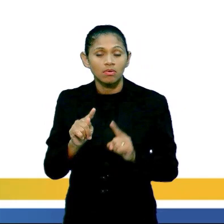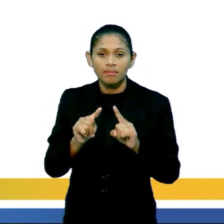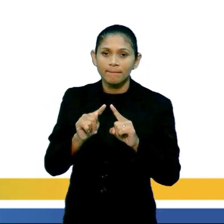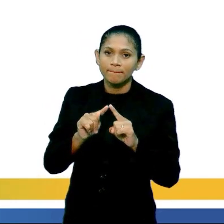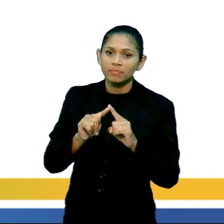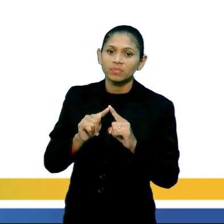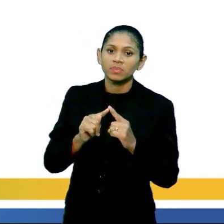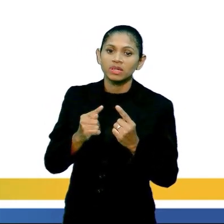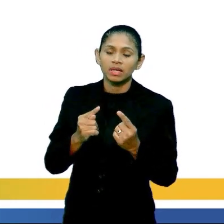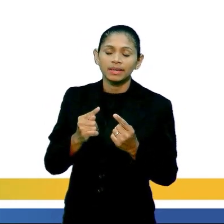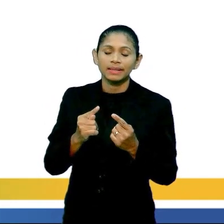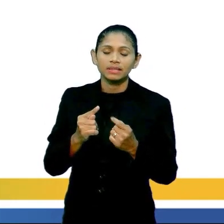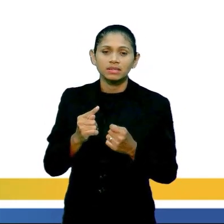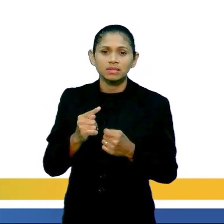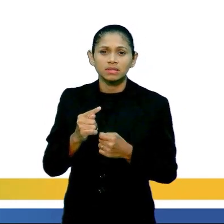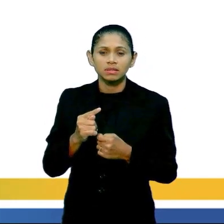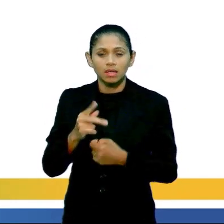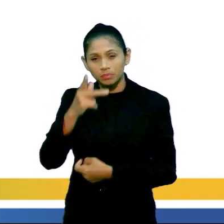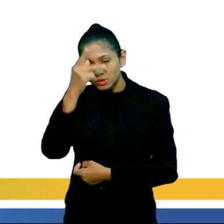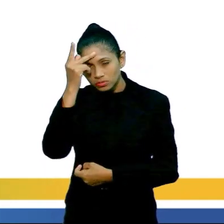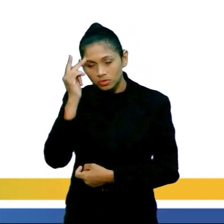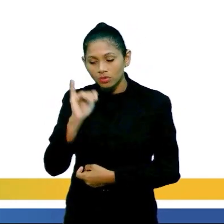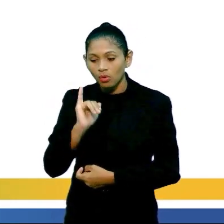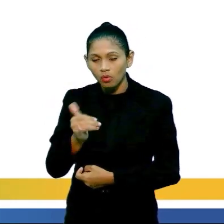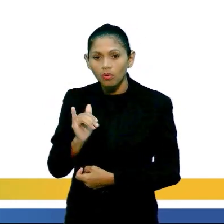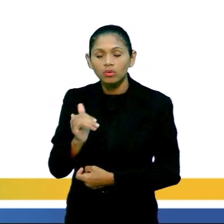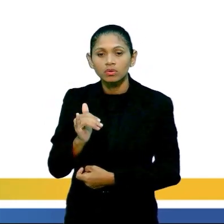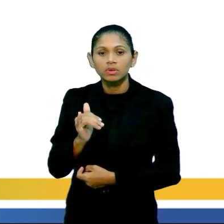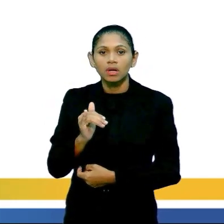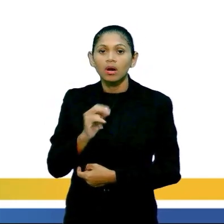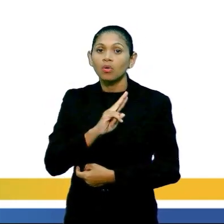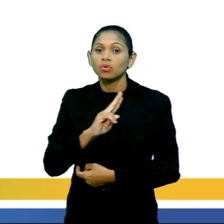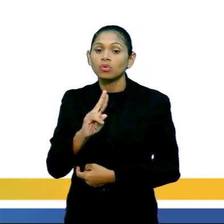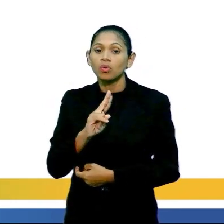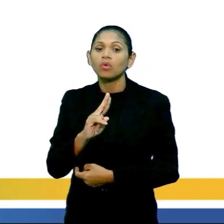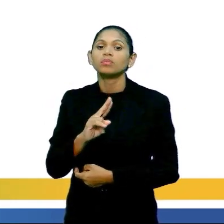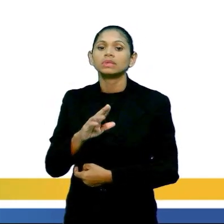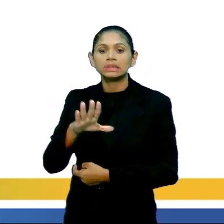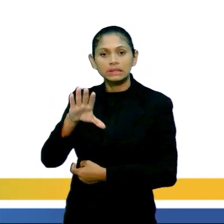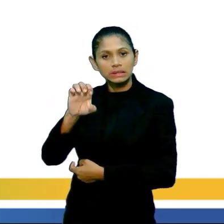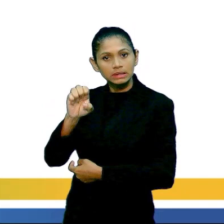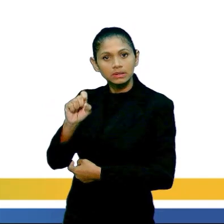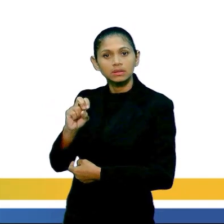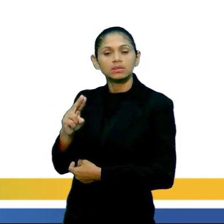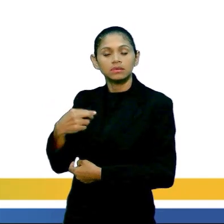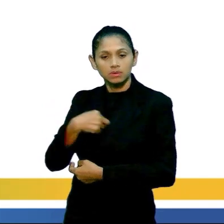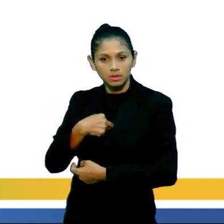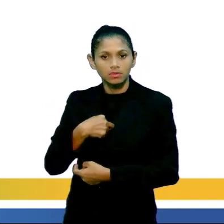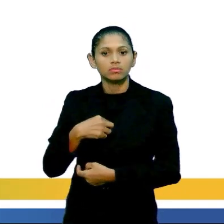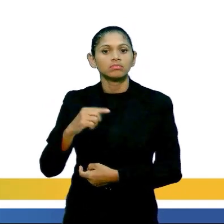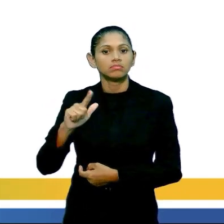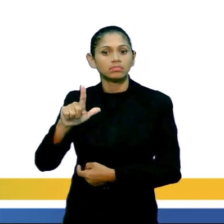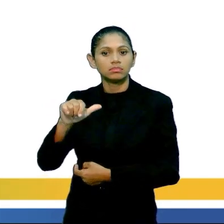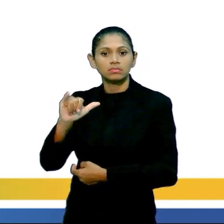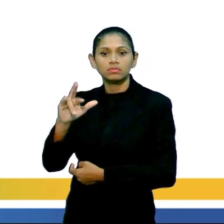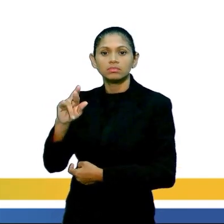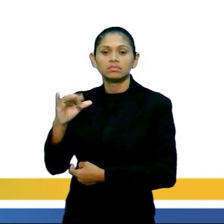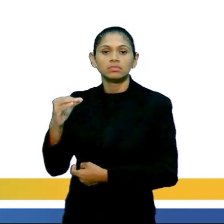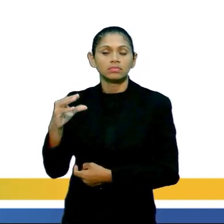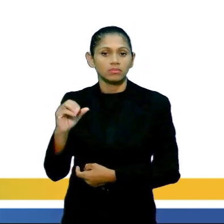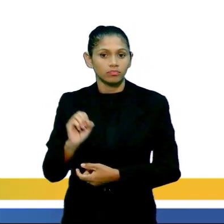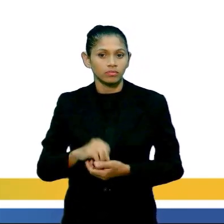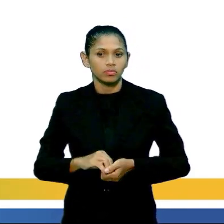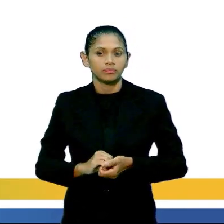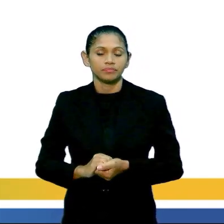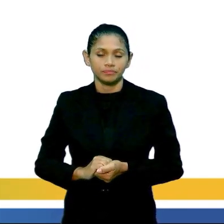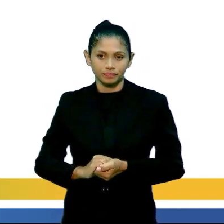que conta esse poema é chamada de eu lírico, tá? Se compara a cabra e no quinto, ou seja, né, já está